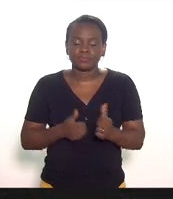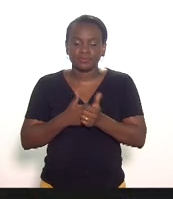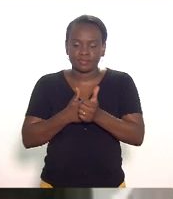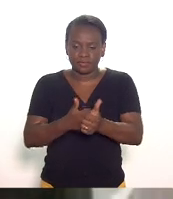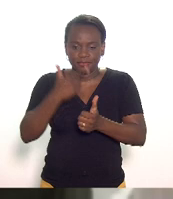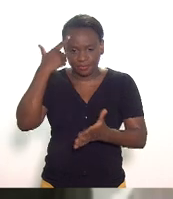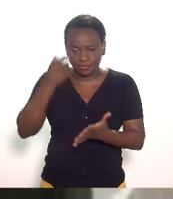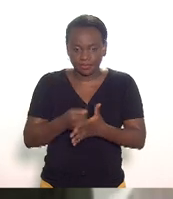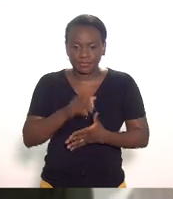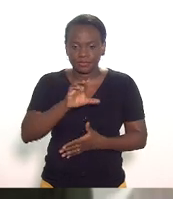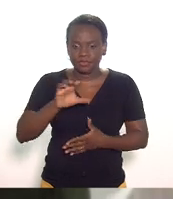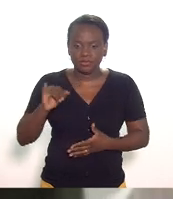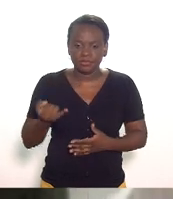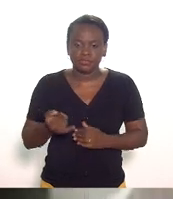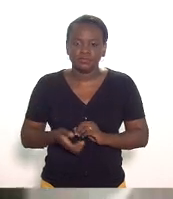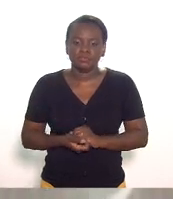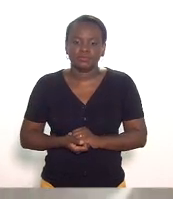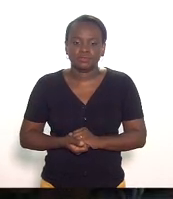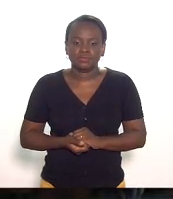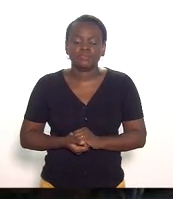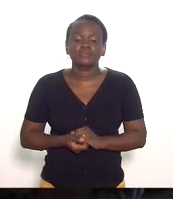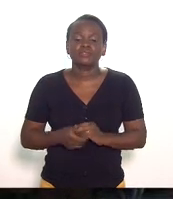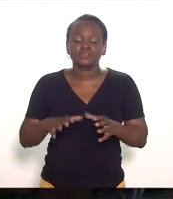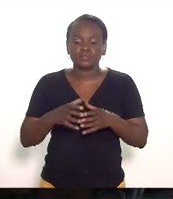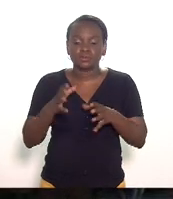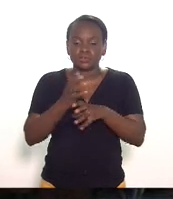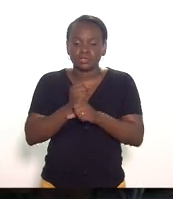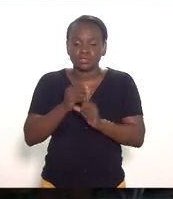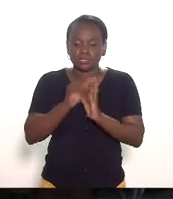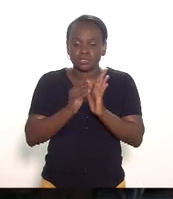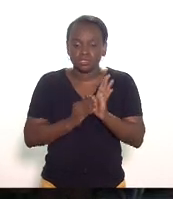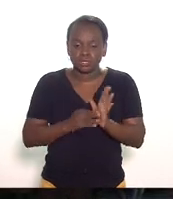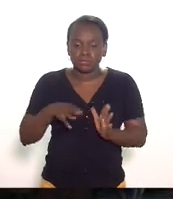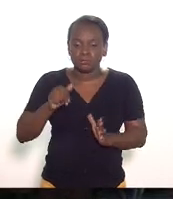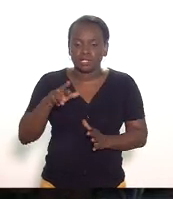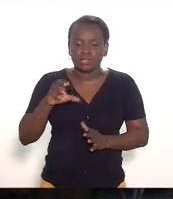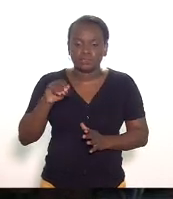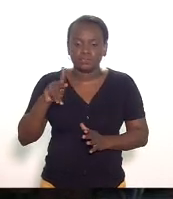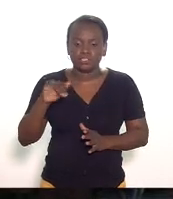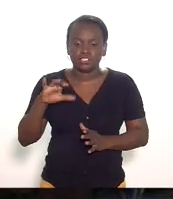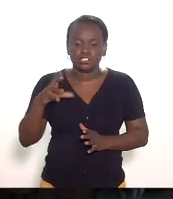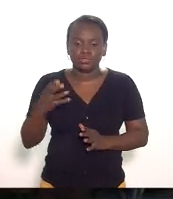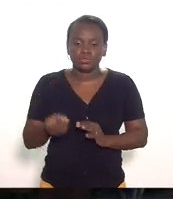Acompanho o parecer da CCJ. Pela Comissão de Orçamento, deputado Márcio Pacheco.